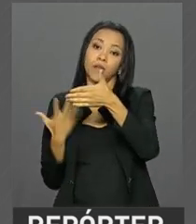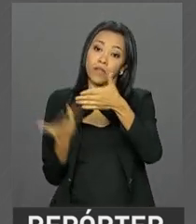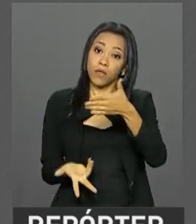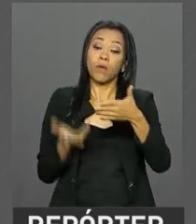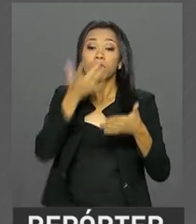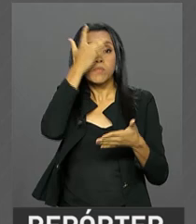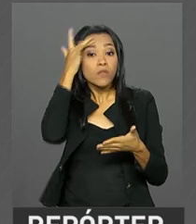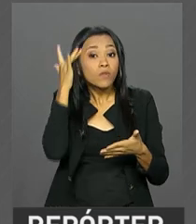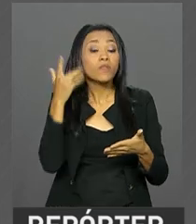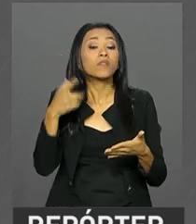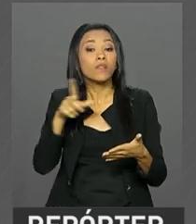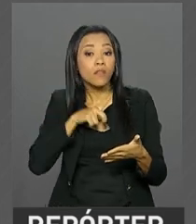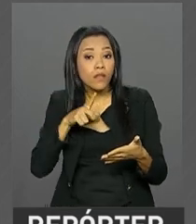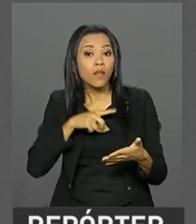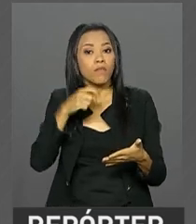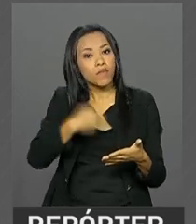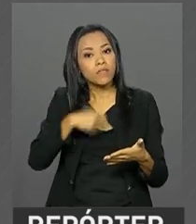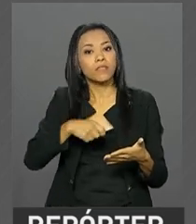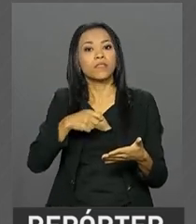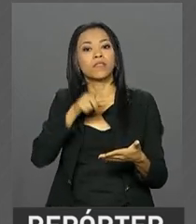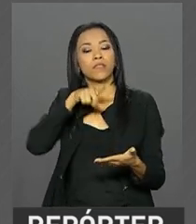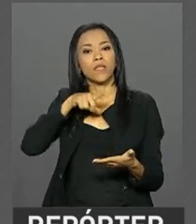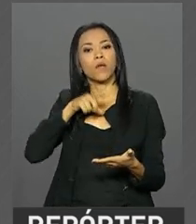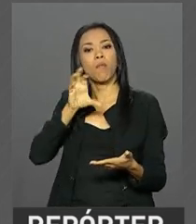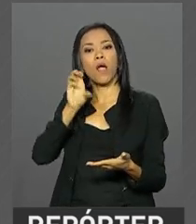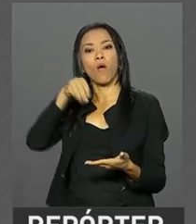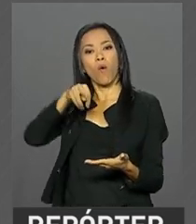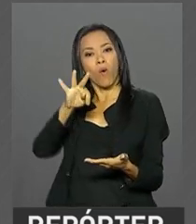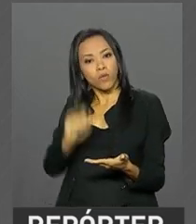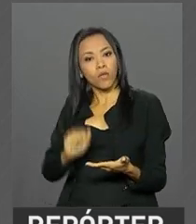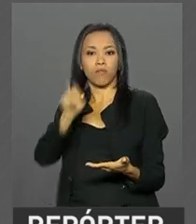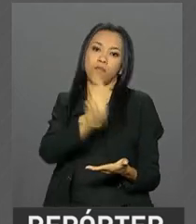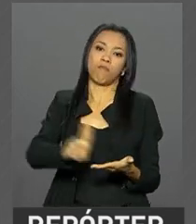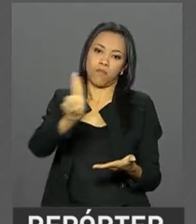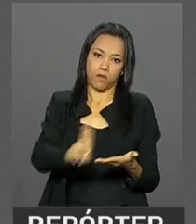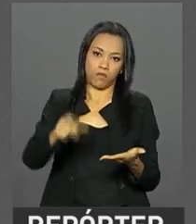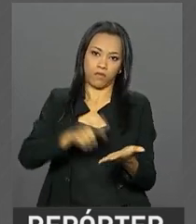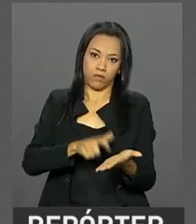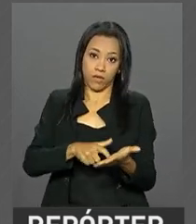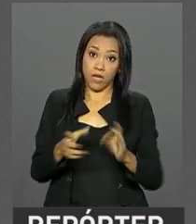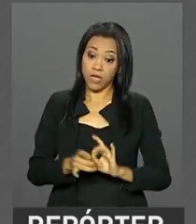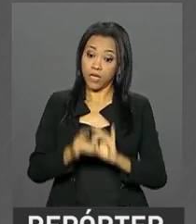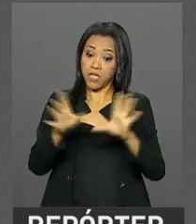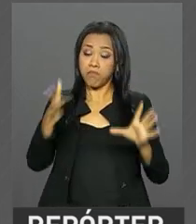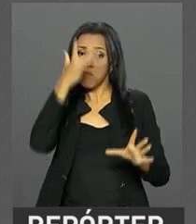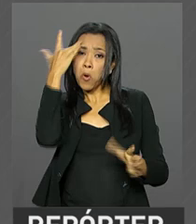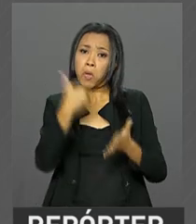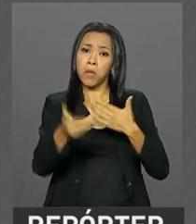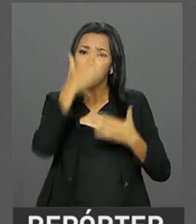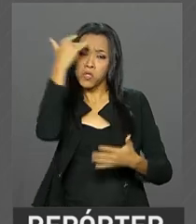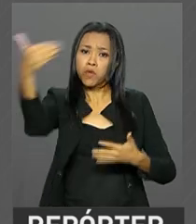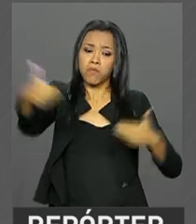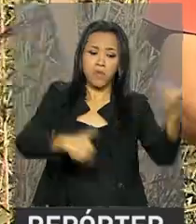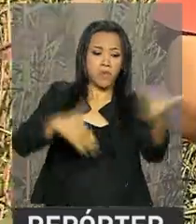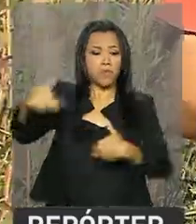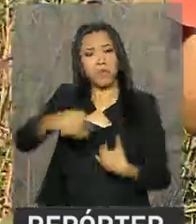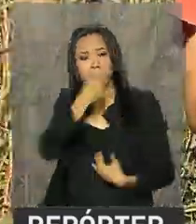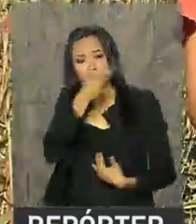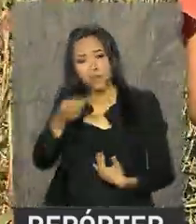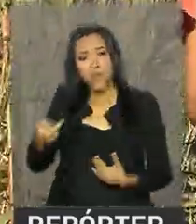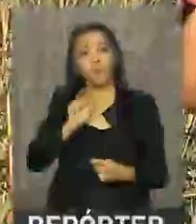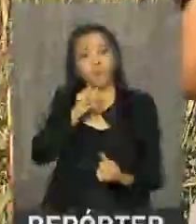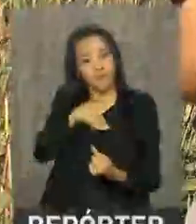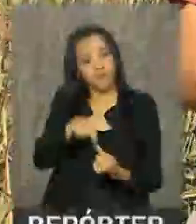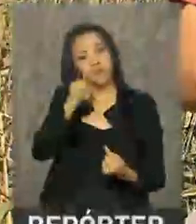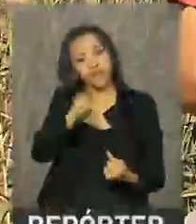devem baixar o aplicativo e criar uma conta para tornar a propriedade disponível para doações. A ideia do serviço florestal é dar